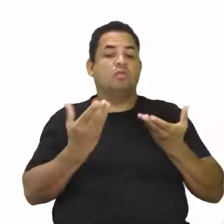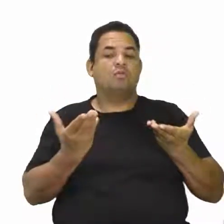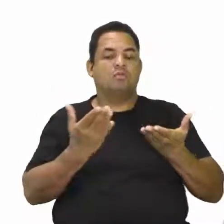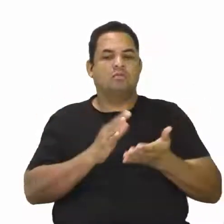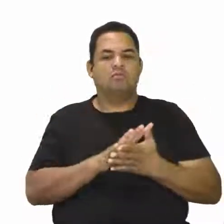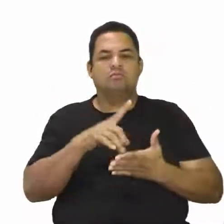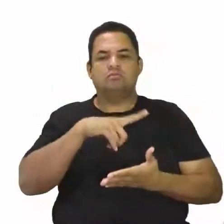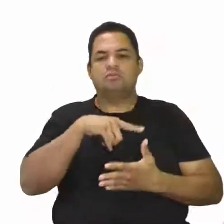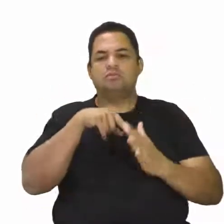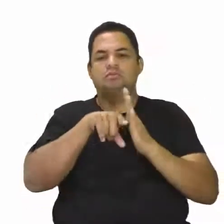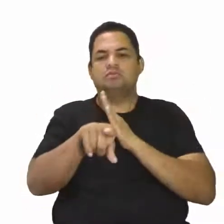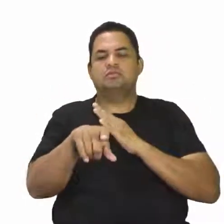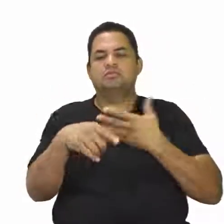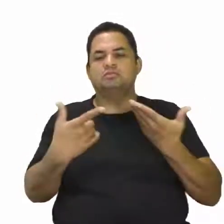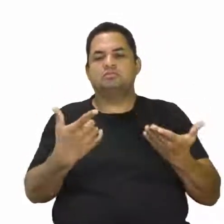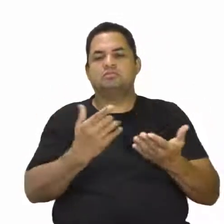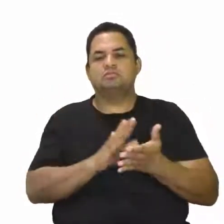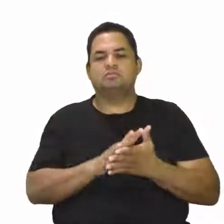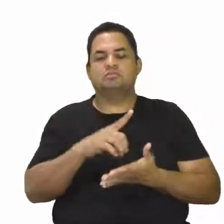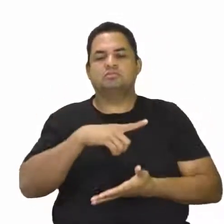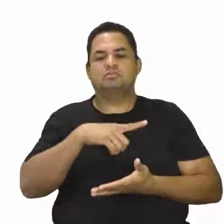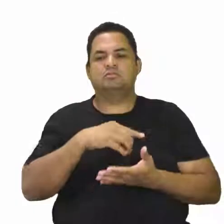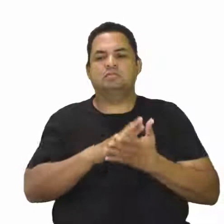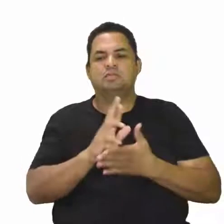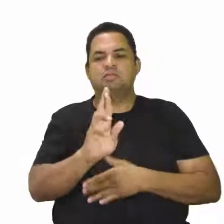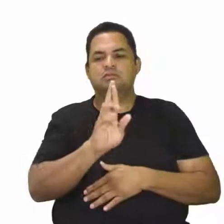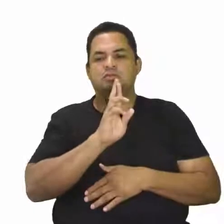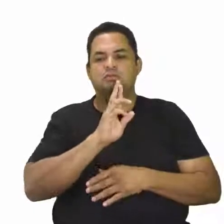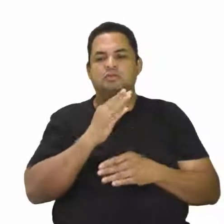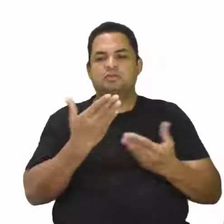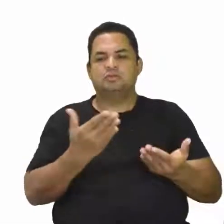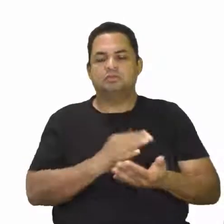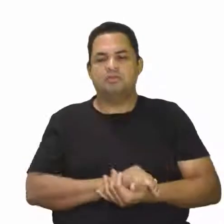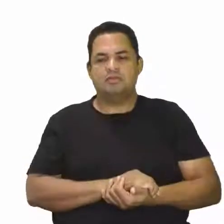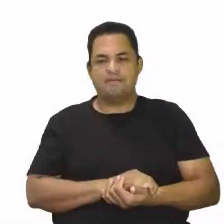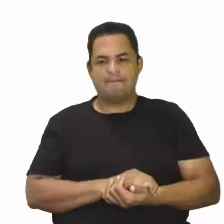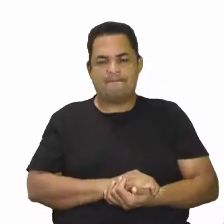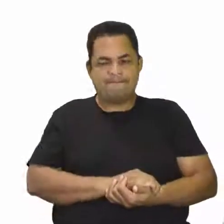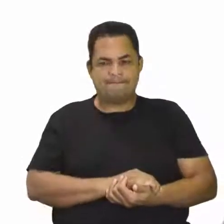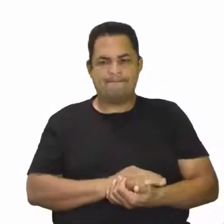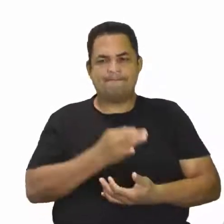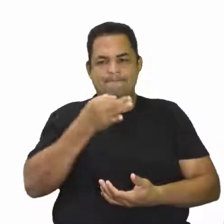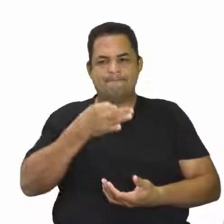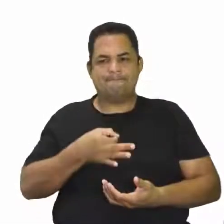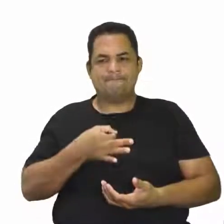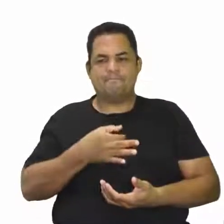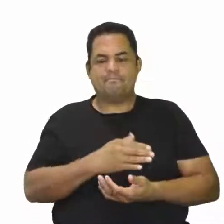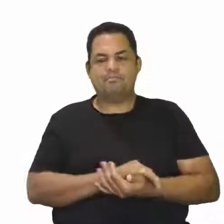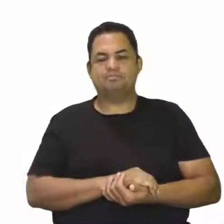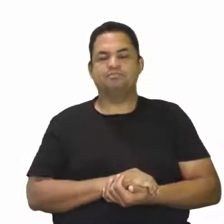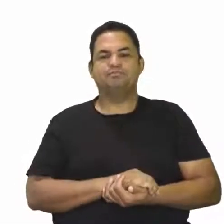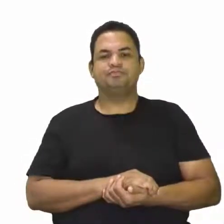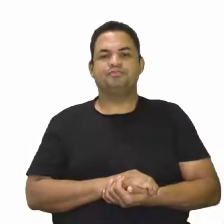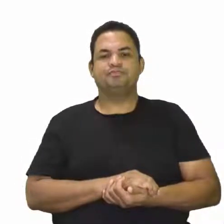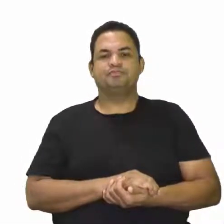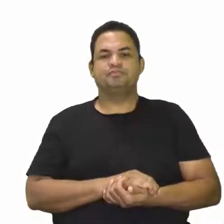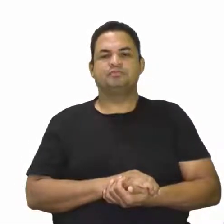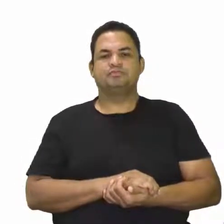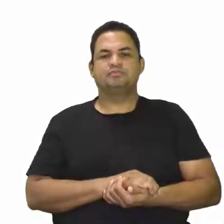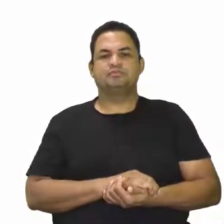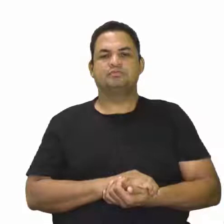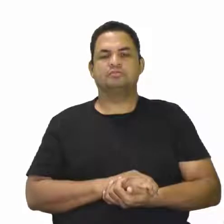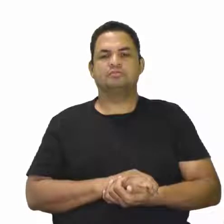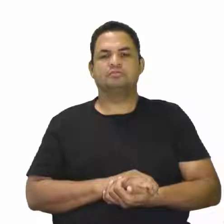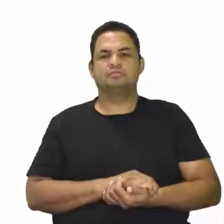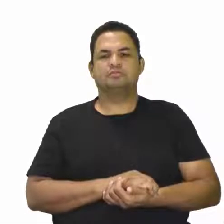Tendo essas perguntas, você vai obter as respostas. Certo? Certinho.